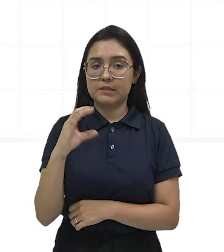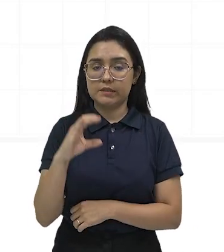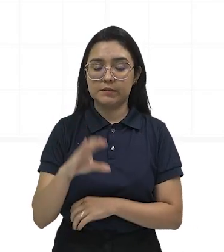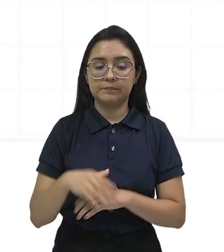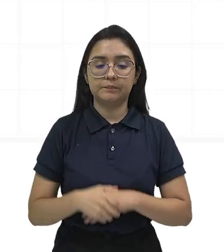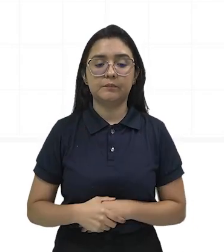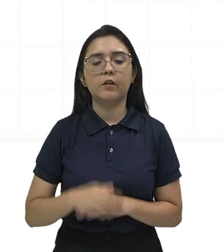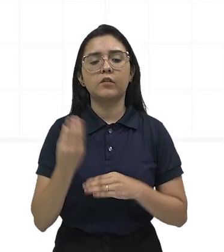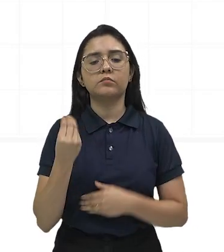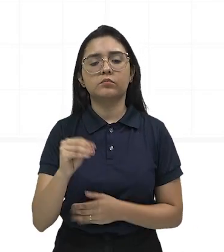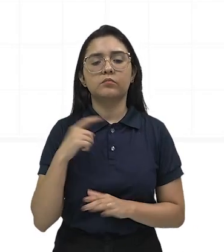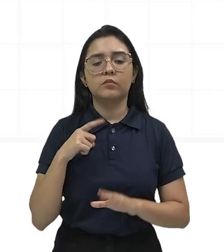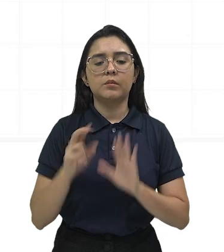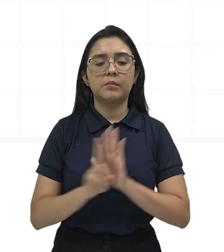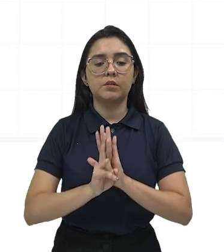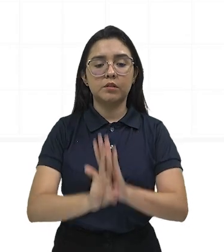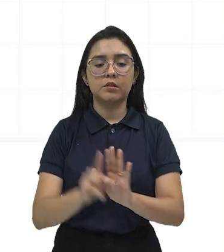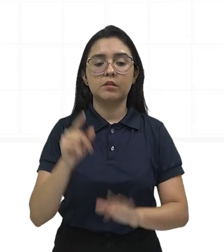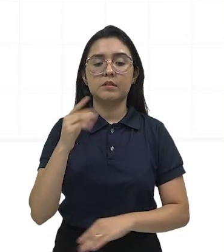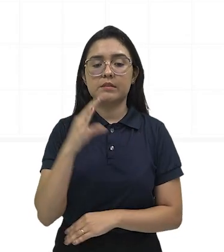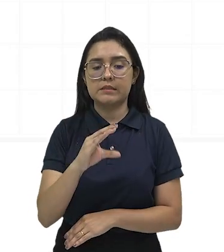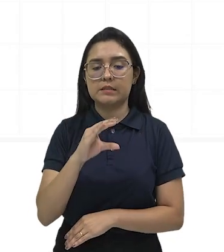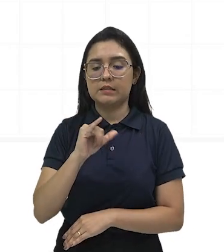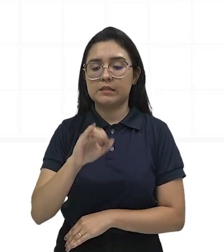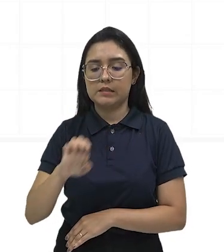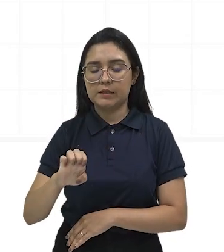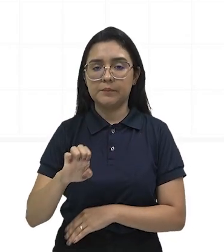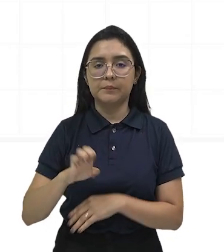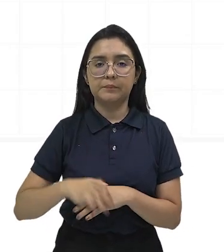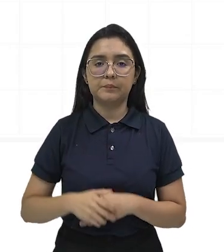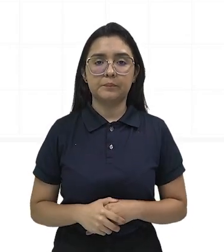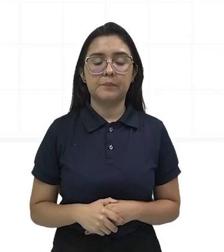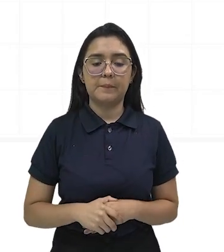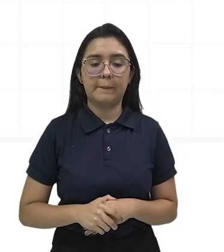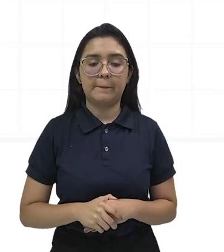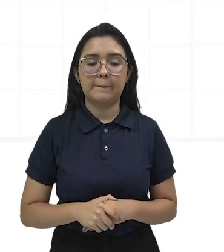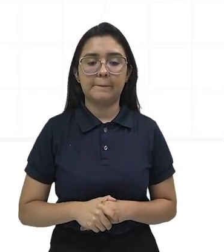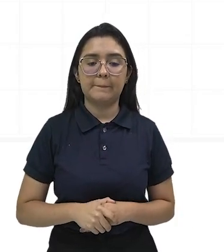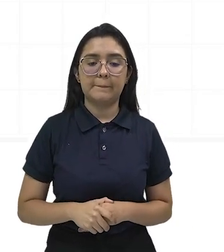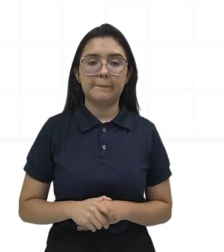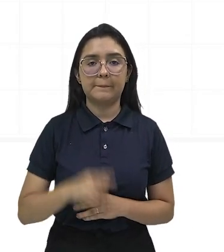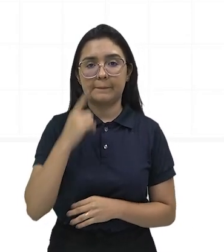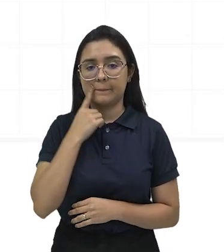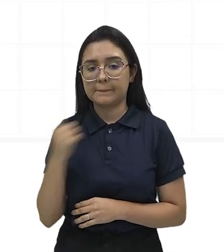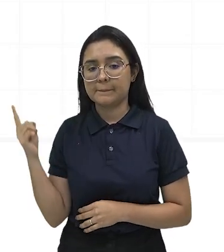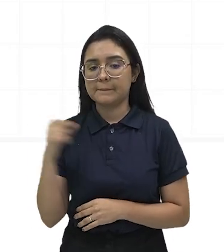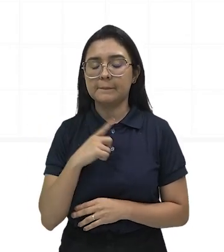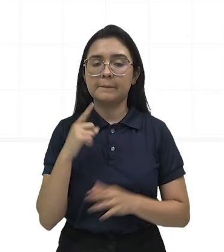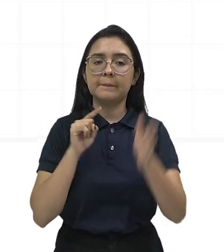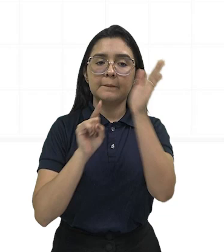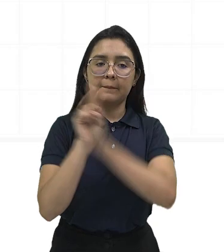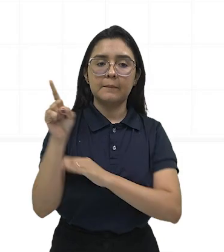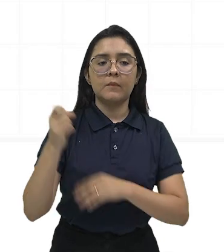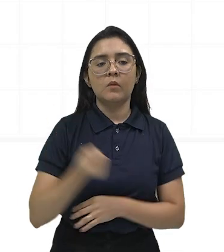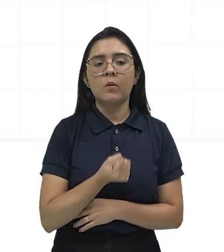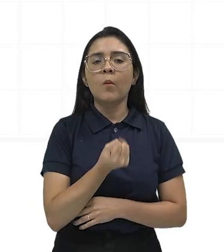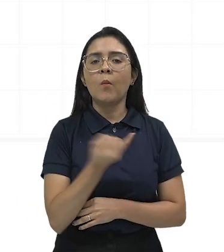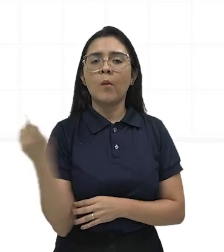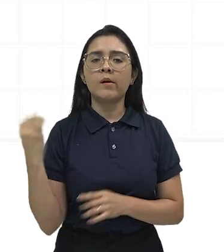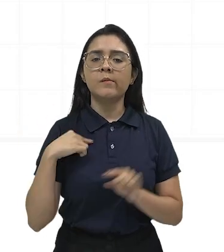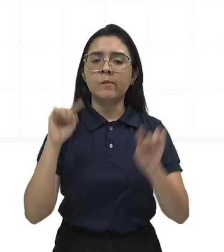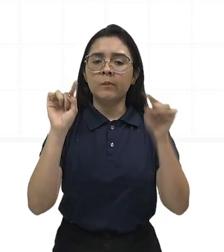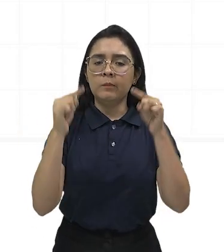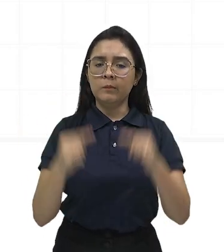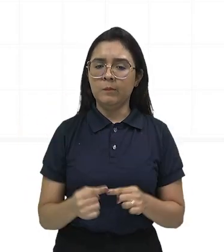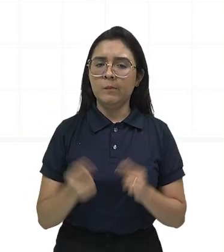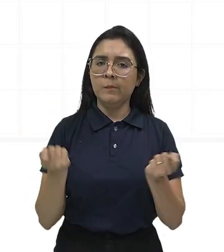vou chamar CIE, beleza? Com acentozinho, olha. Então está perguntando quantas combinações.